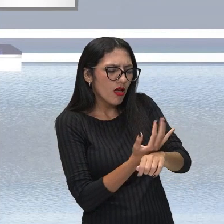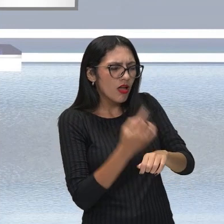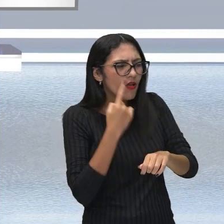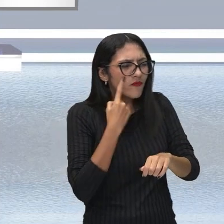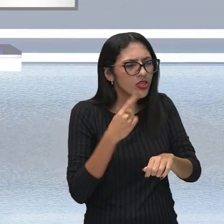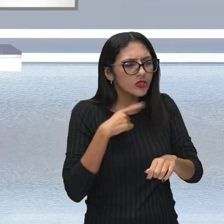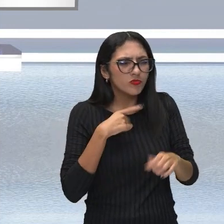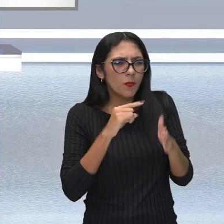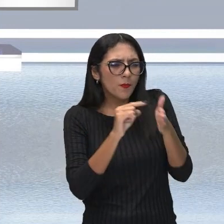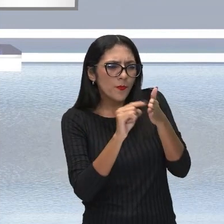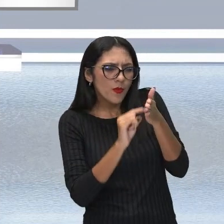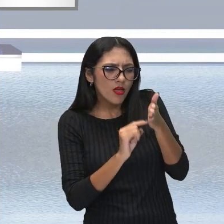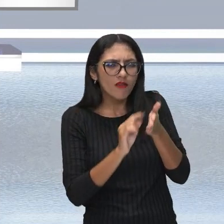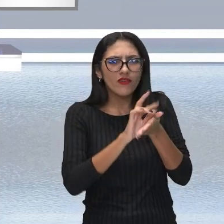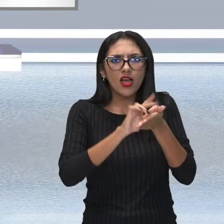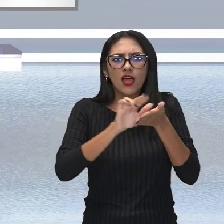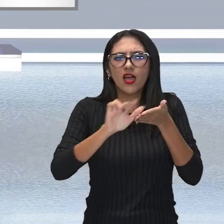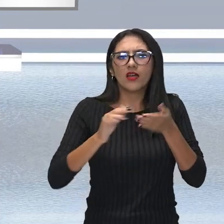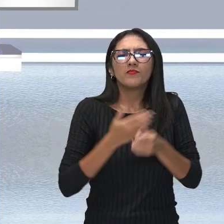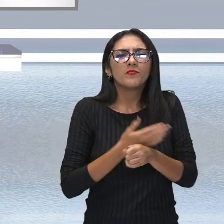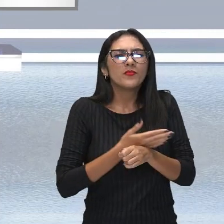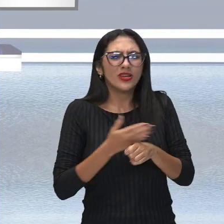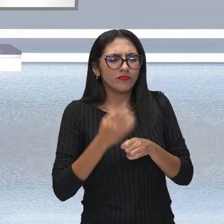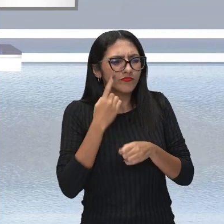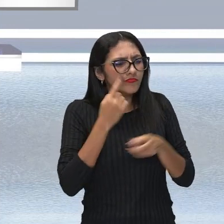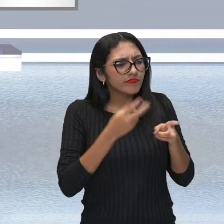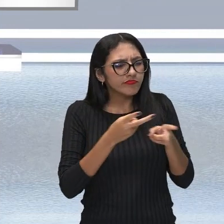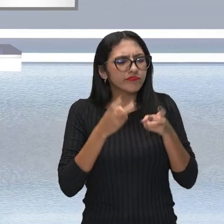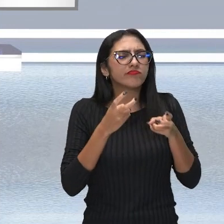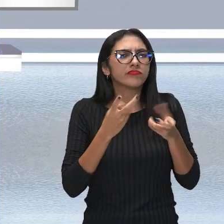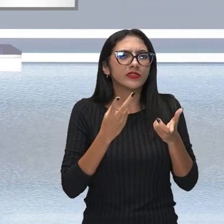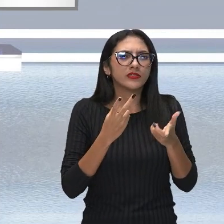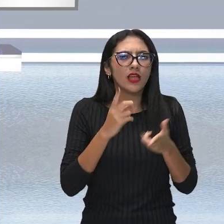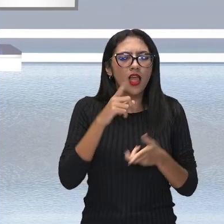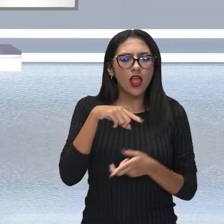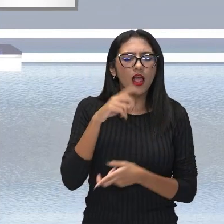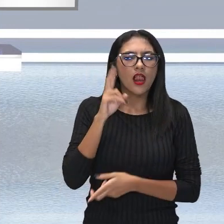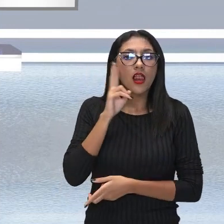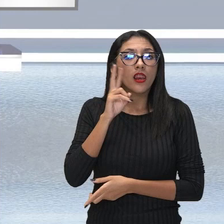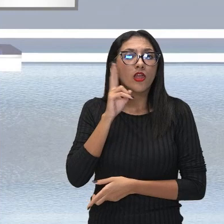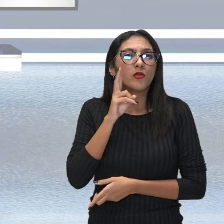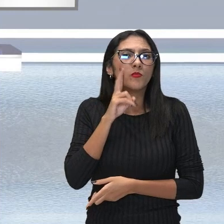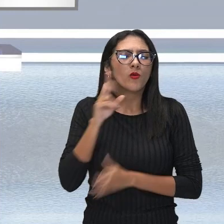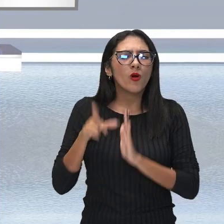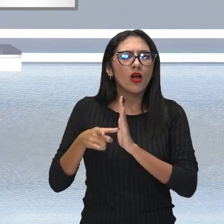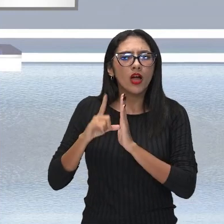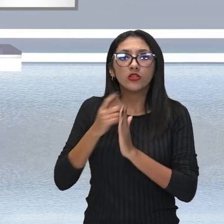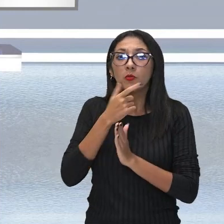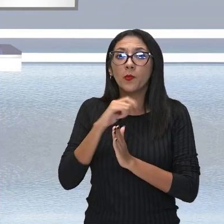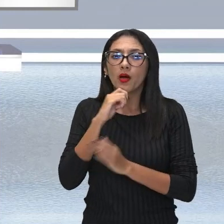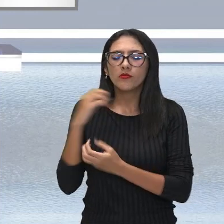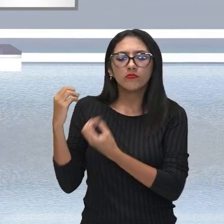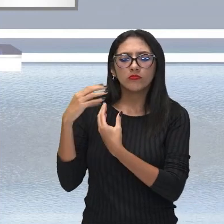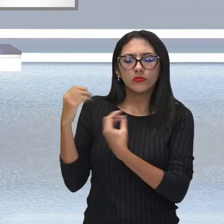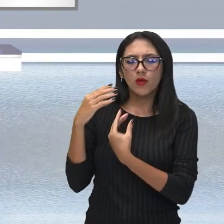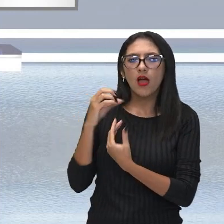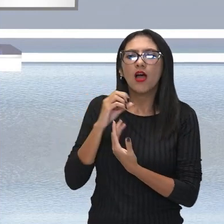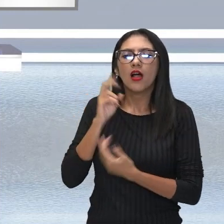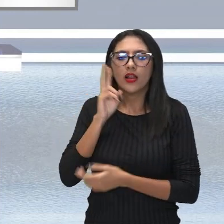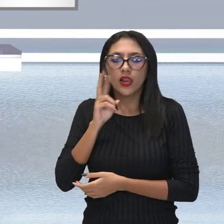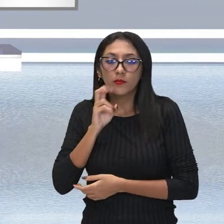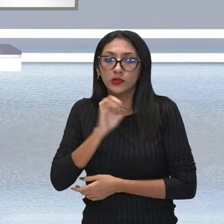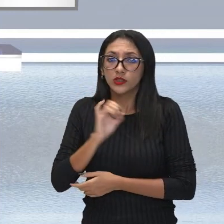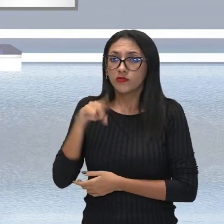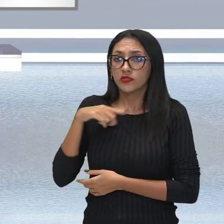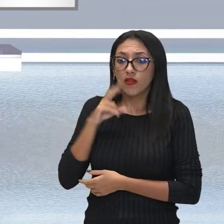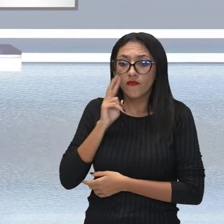cheio de pontinhos brancos. O pai, que é biólogo, já tinha explicado: olha, quando você vê esses pontinhos brancos no coral, é porque